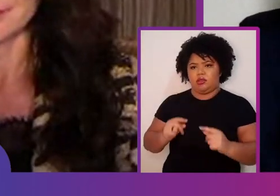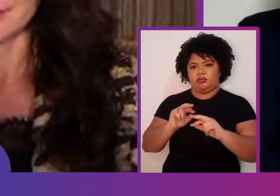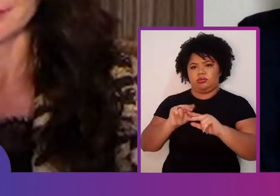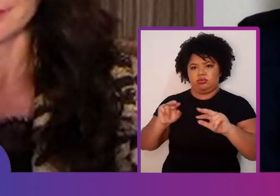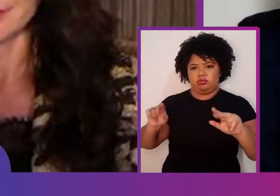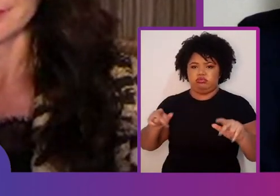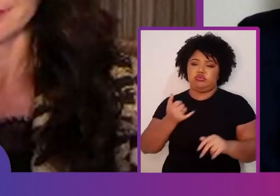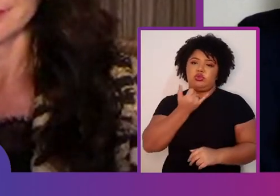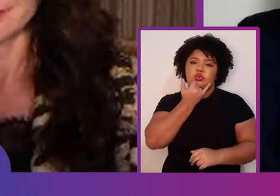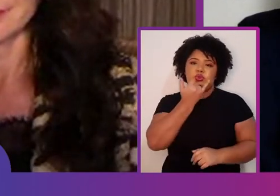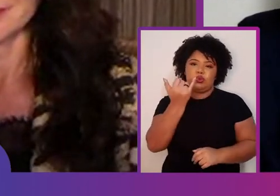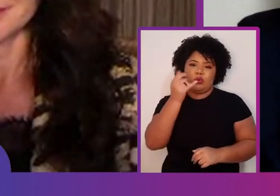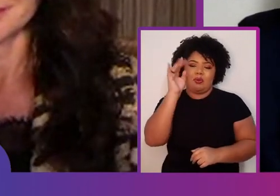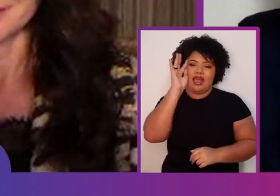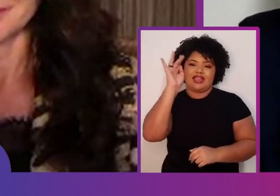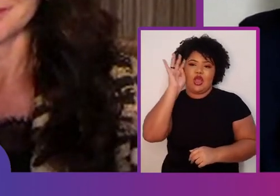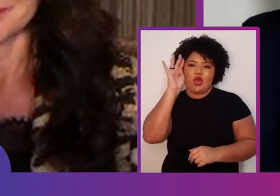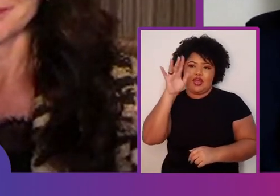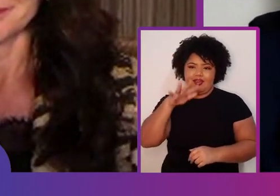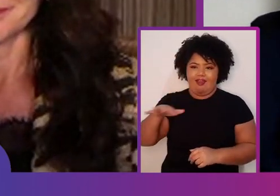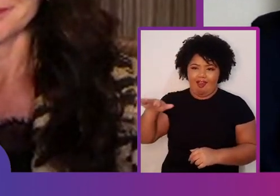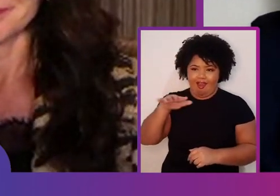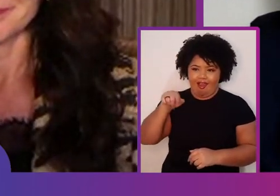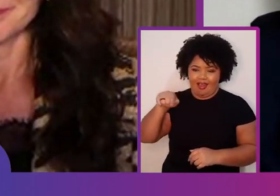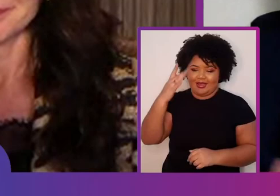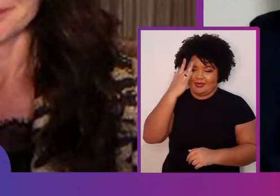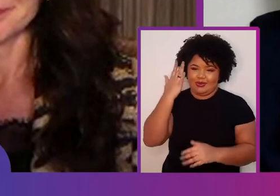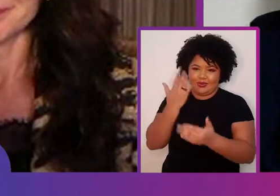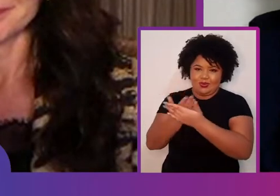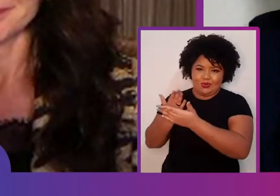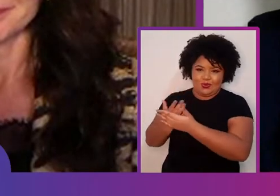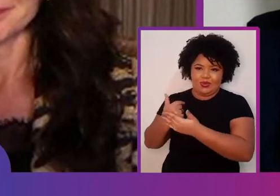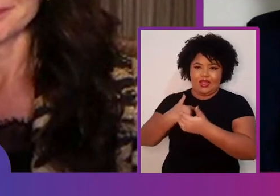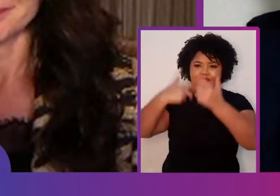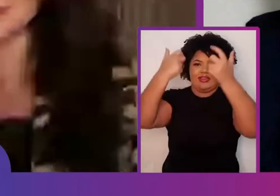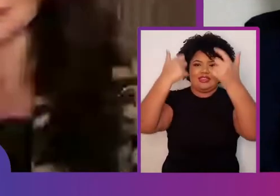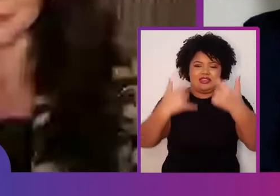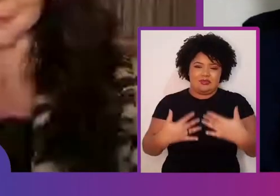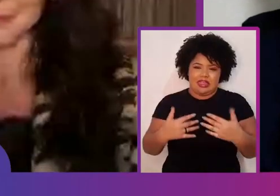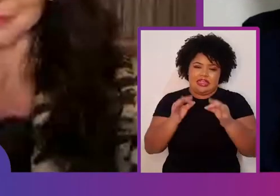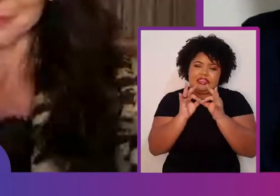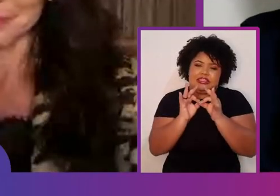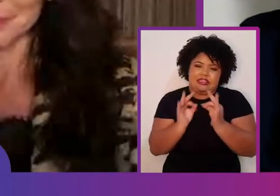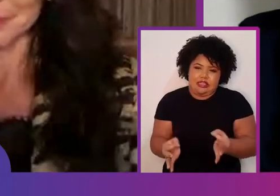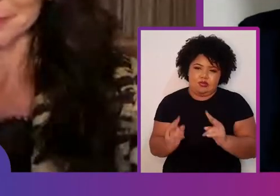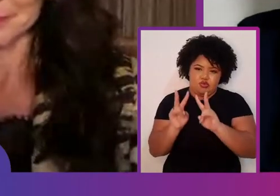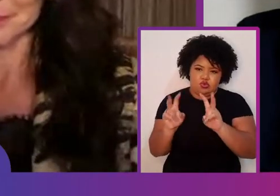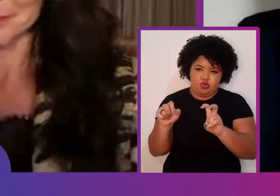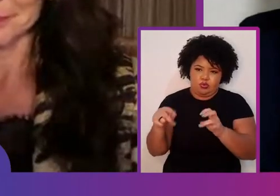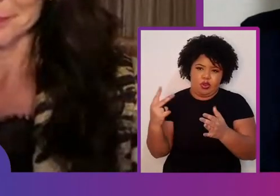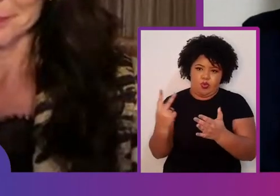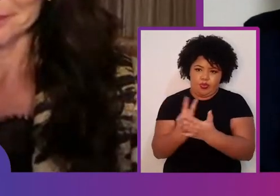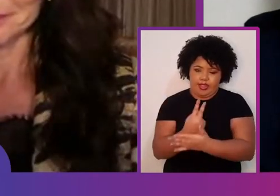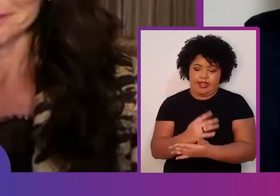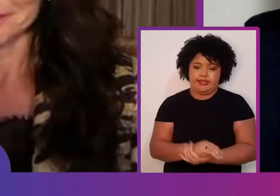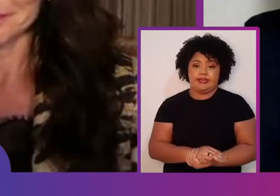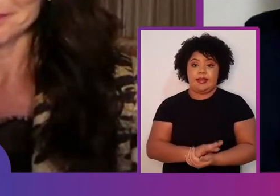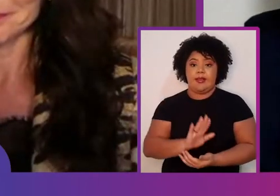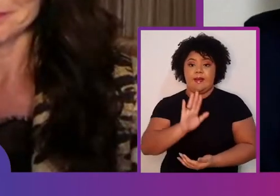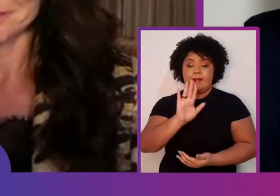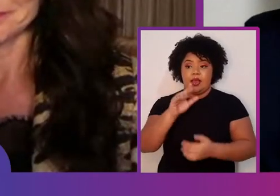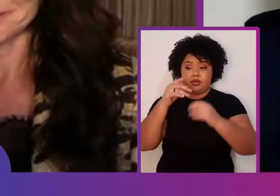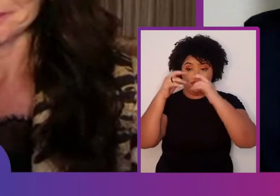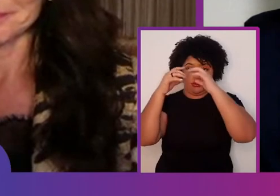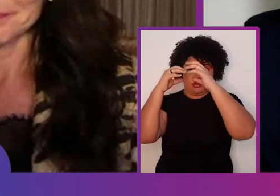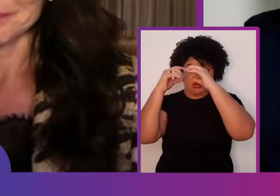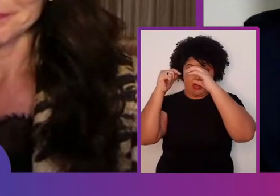teóricos dessa área, se eu incorrer aqui em análises superficiais sobre esse fenômeno. Mas do ponto de vista cerebral, a